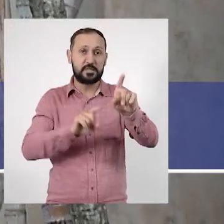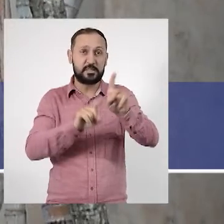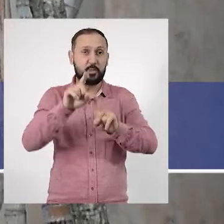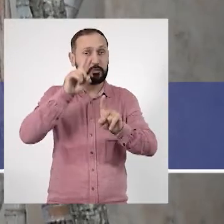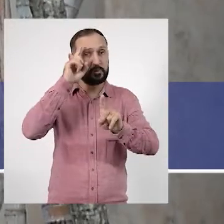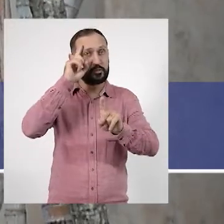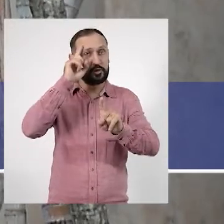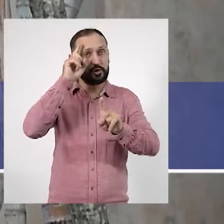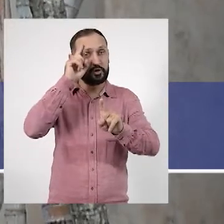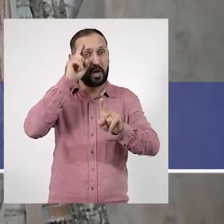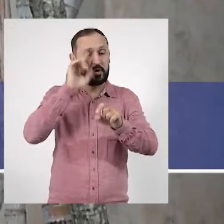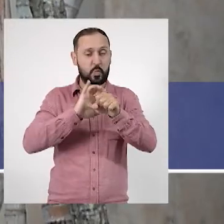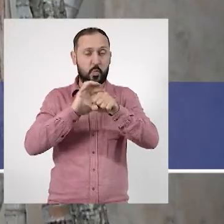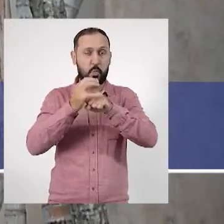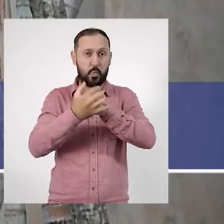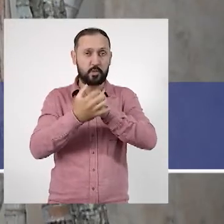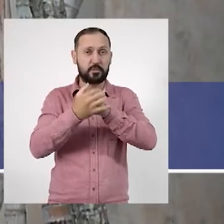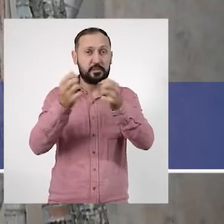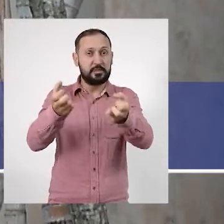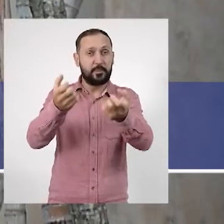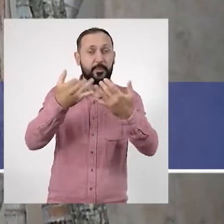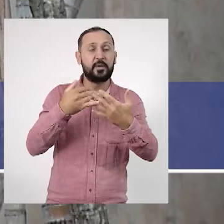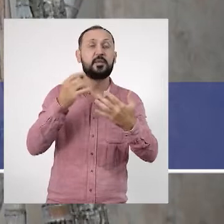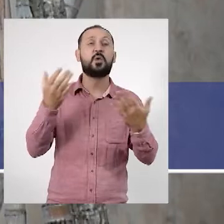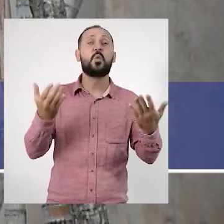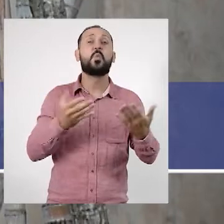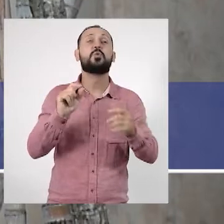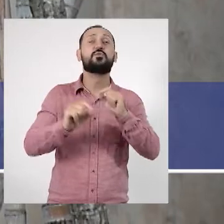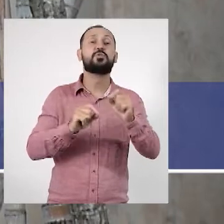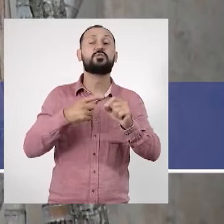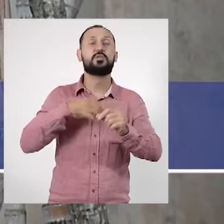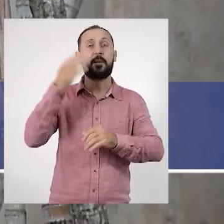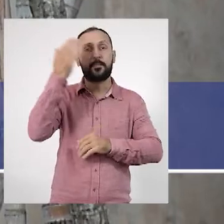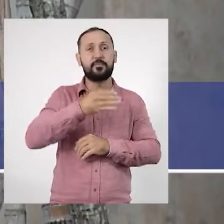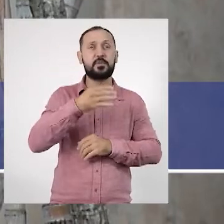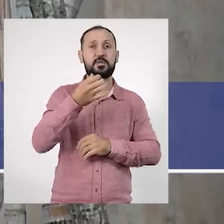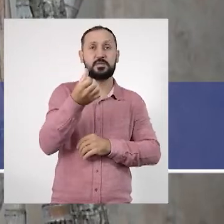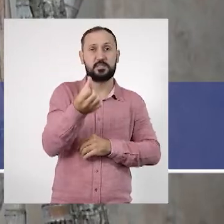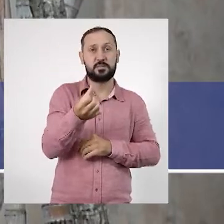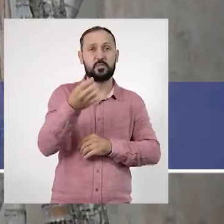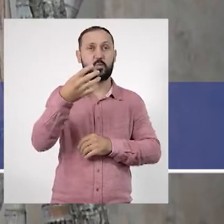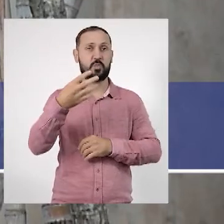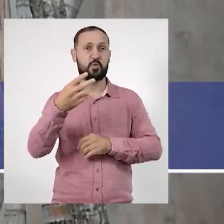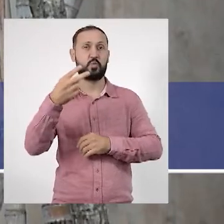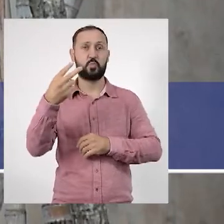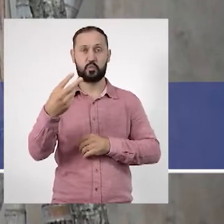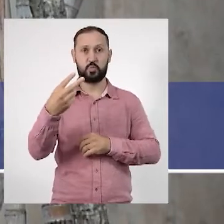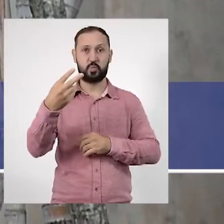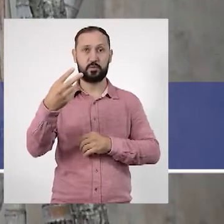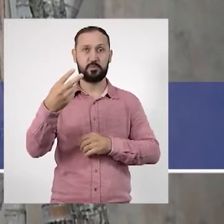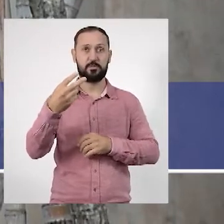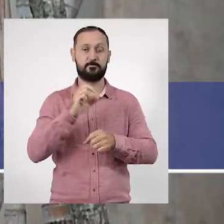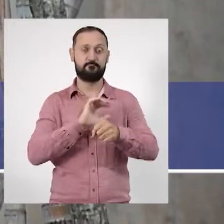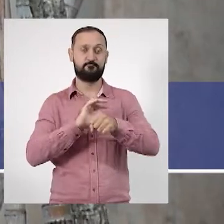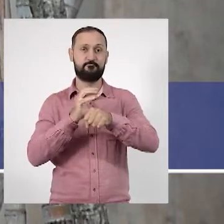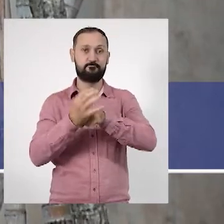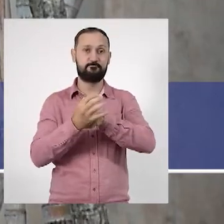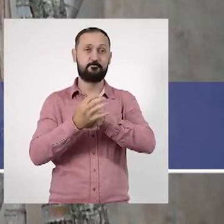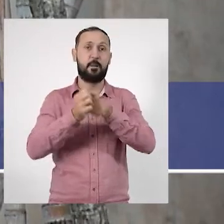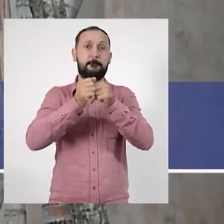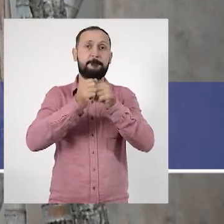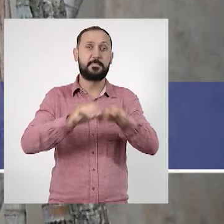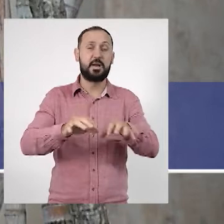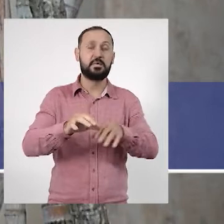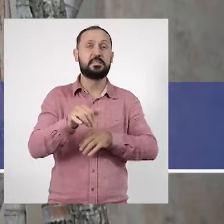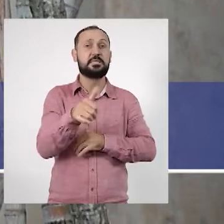Estadual de Saúde apontam que até o momento já foram confirmados 642 casos em Mato Grosso do Sul, com